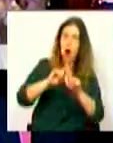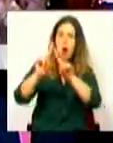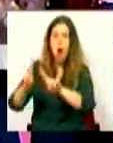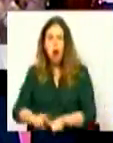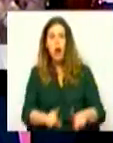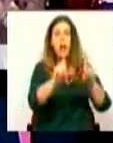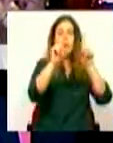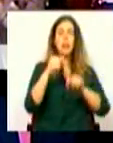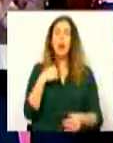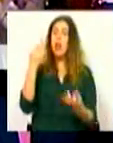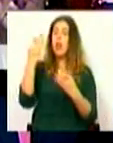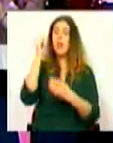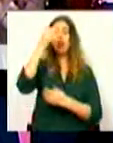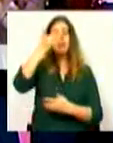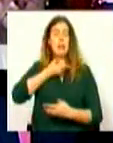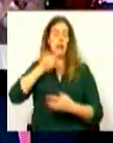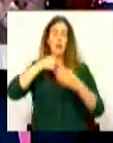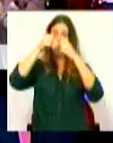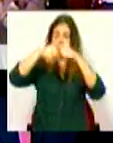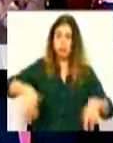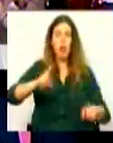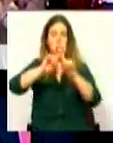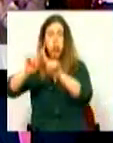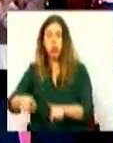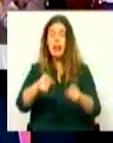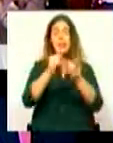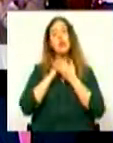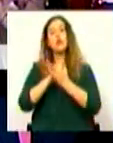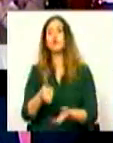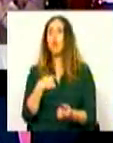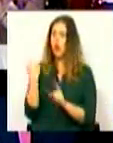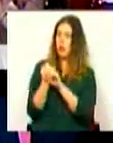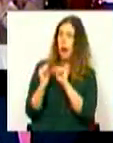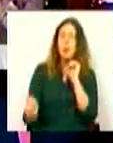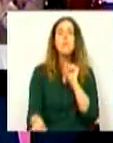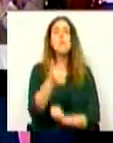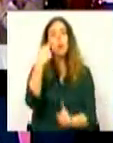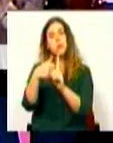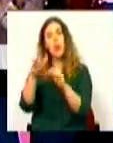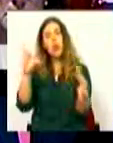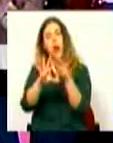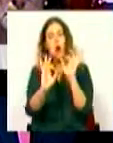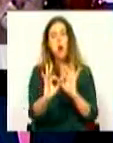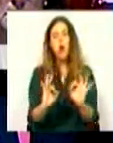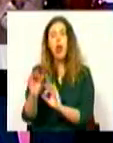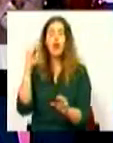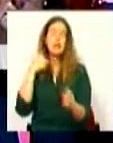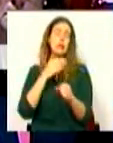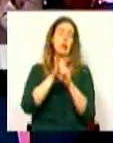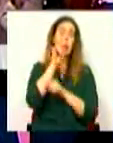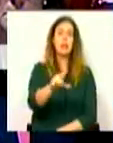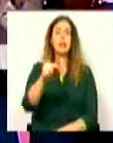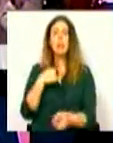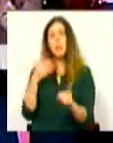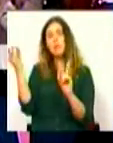dos diferentes ramos do direito muito ajudará seguramente a uma maior eficácia no tratamento deste fenómeno e na sua